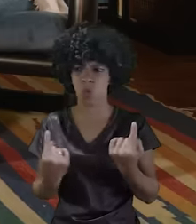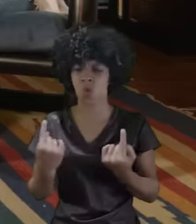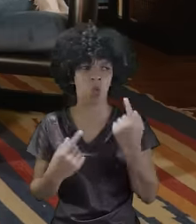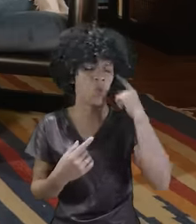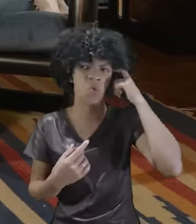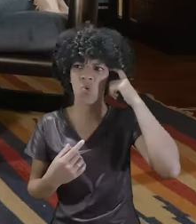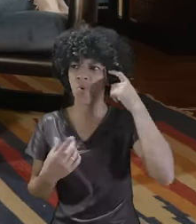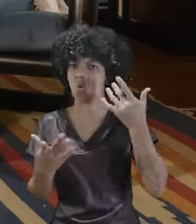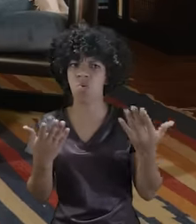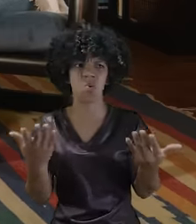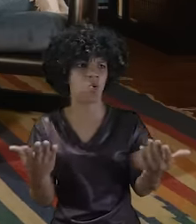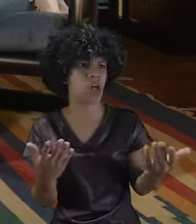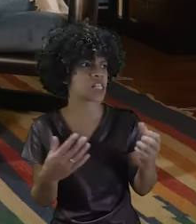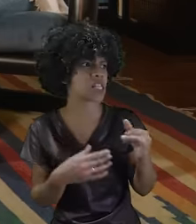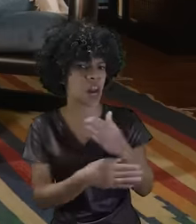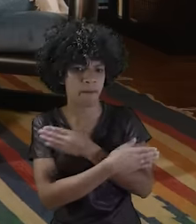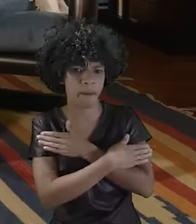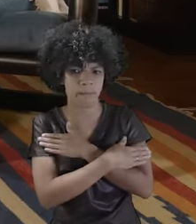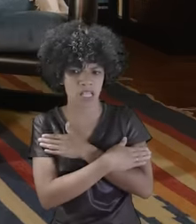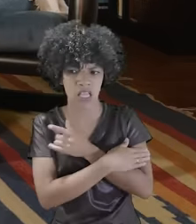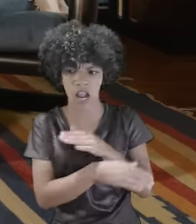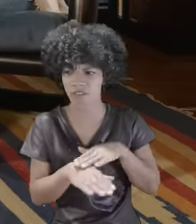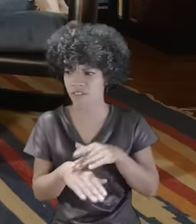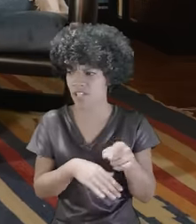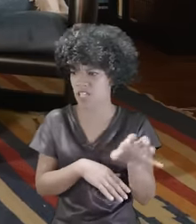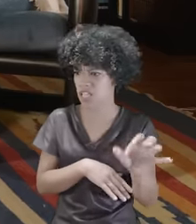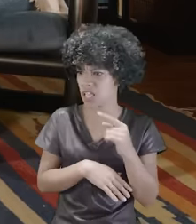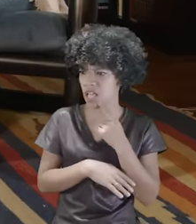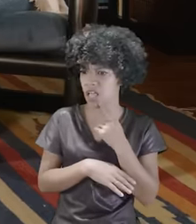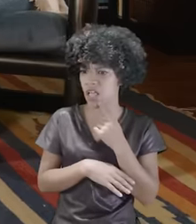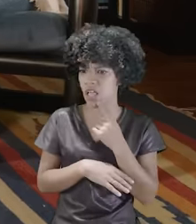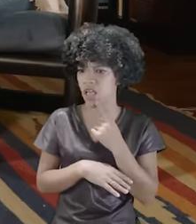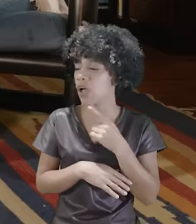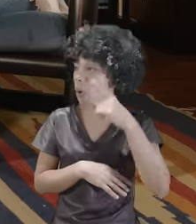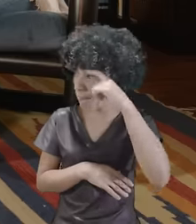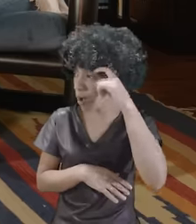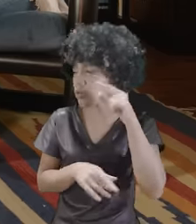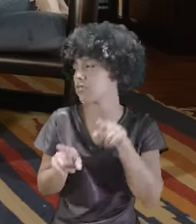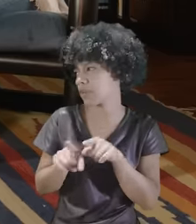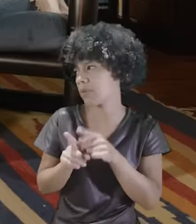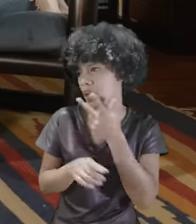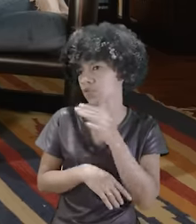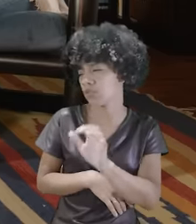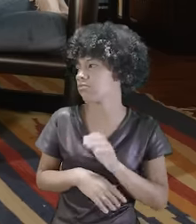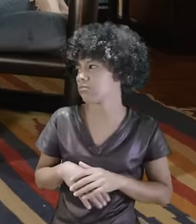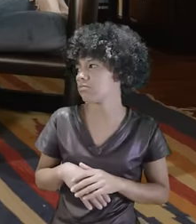E aí fico pensando assim se ela me abraçar ela vai fazer isso comigo eu fico